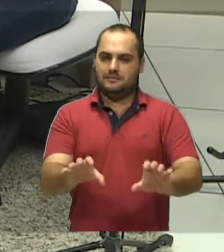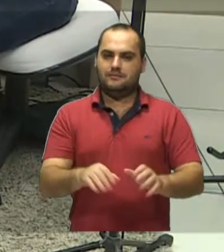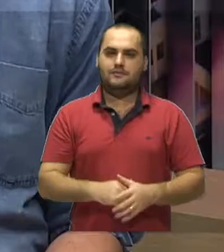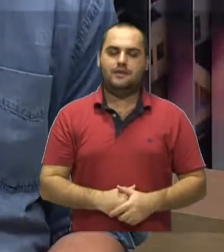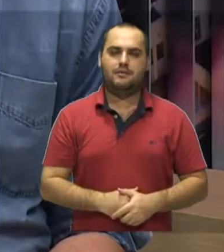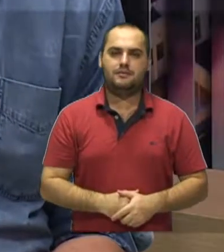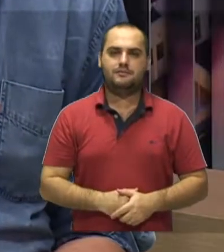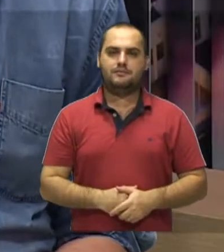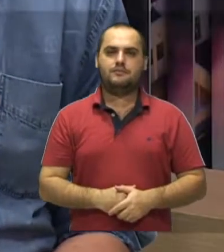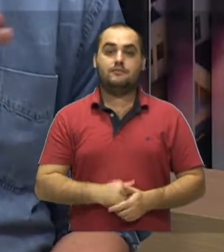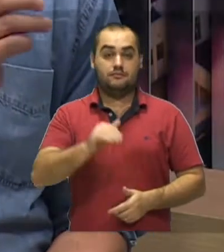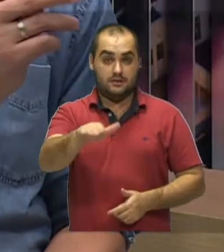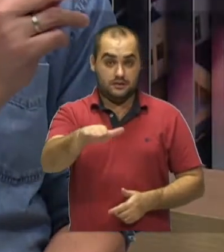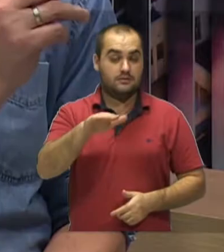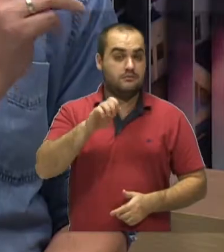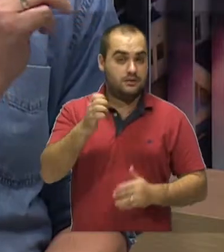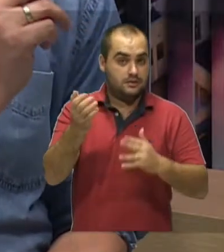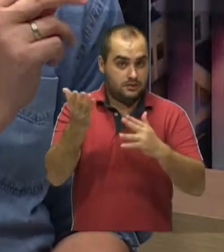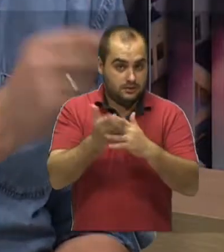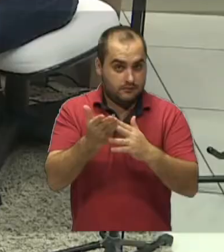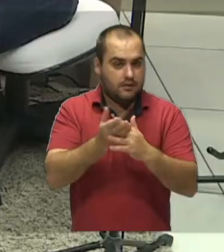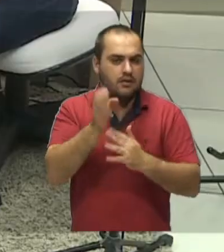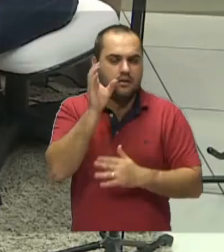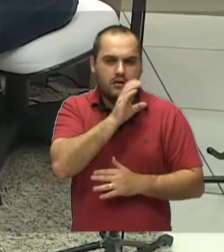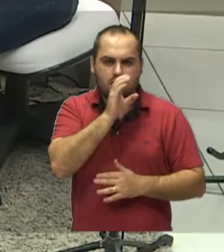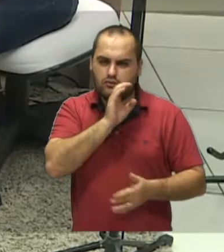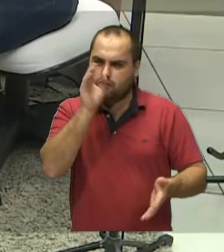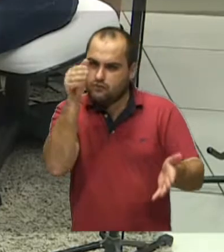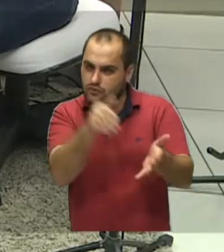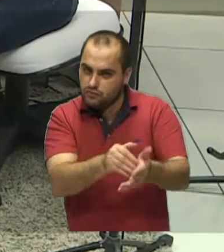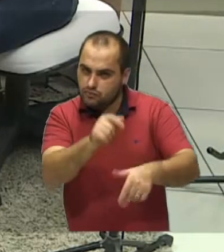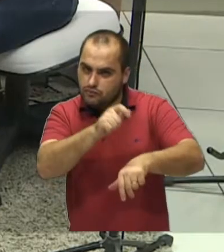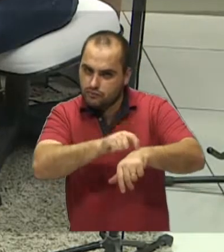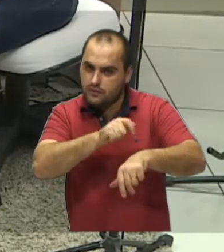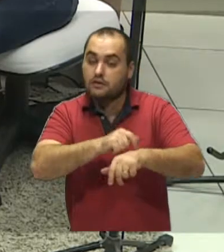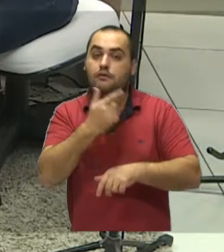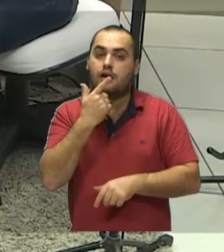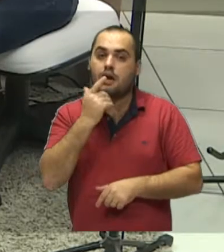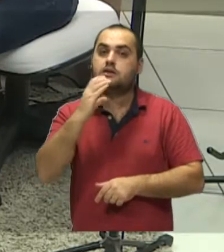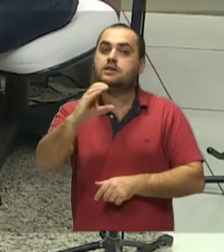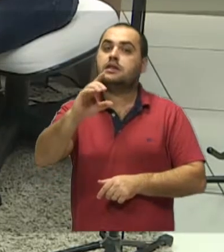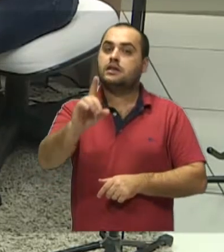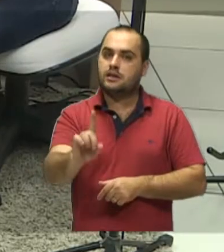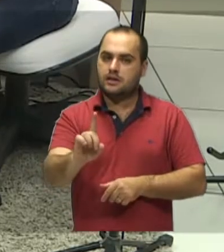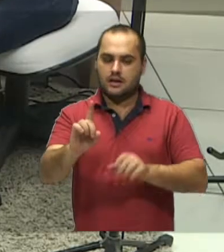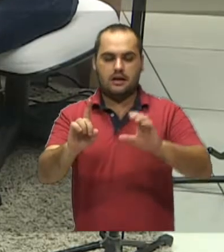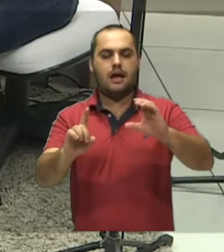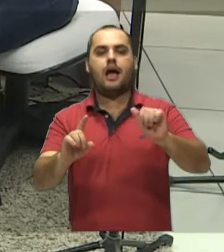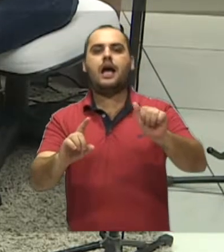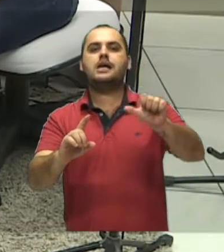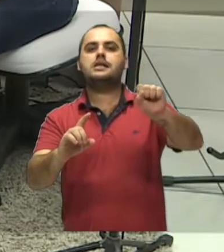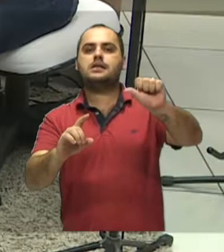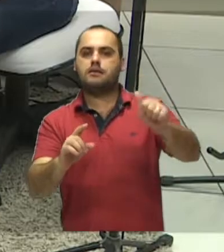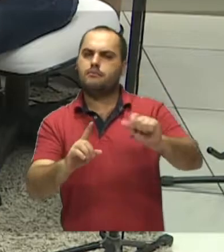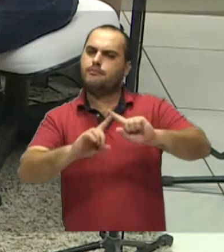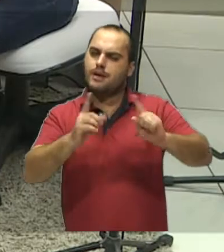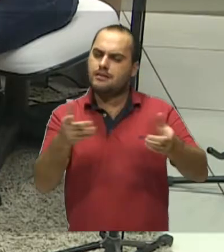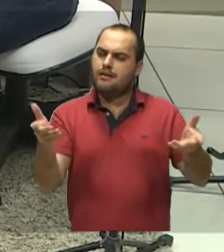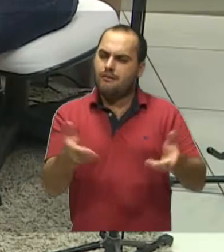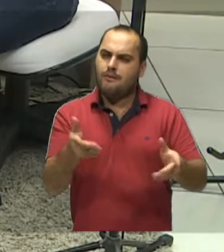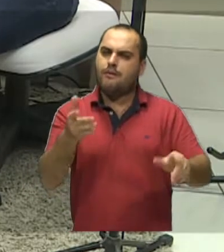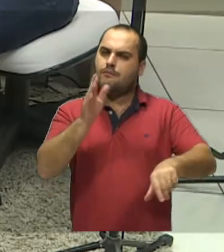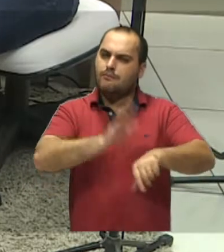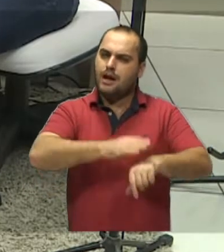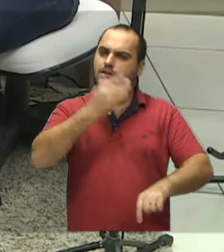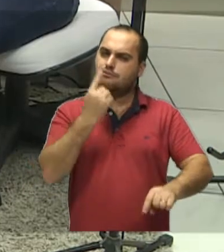vamos chamar mais um rápido intervalo. No último bloco a gente fala do CD Casa, do trabalho Casa. Maravilha. Mas agora vamos ficar um